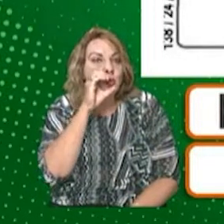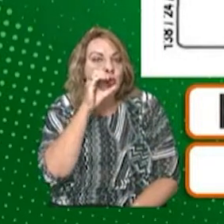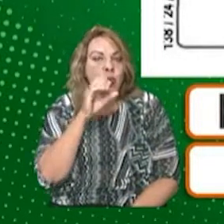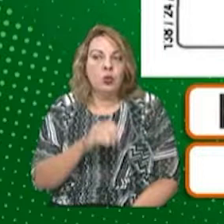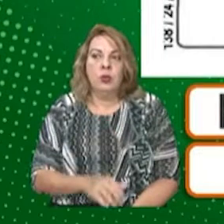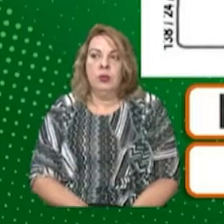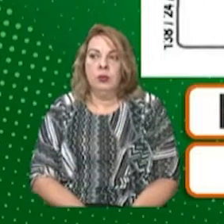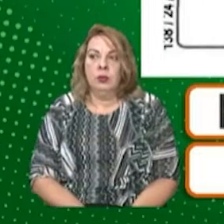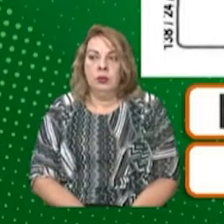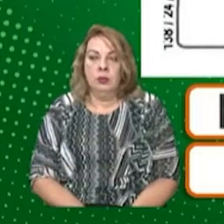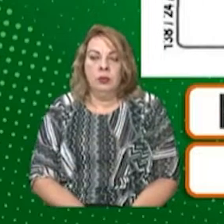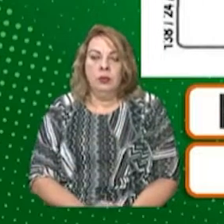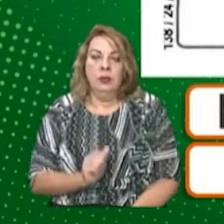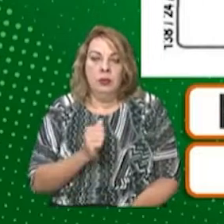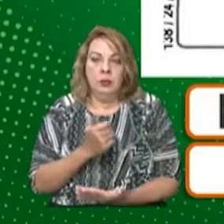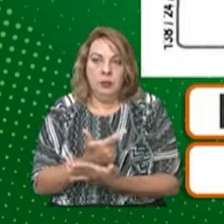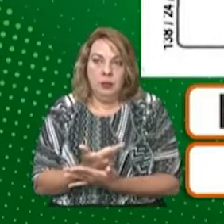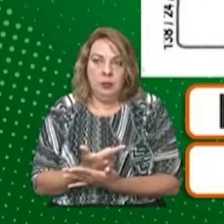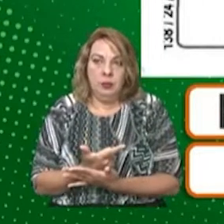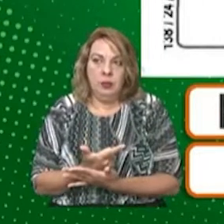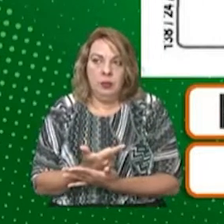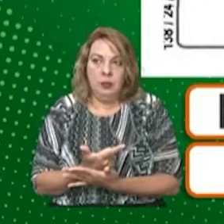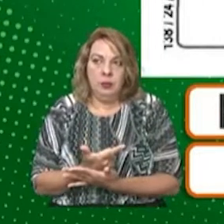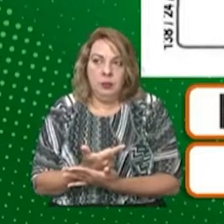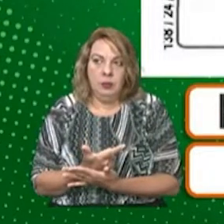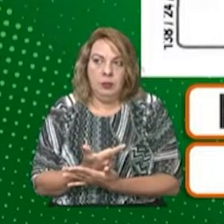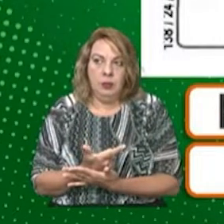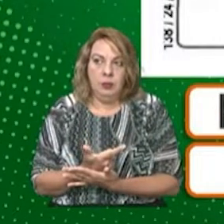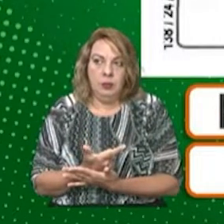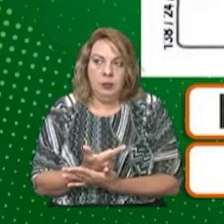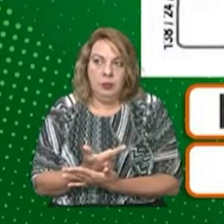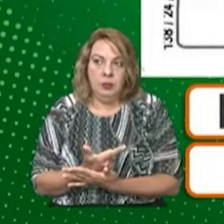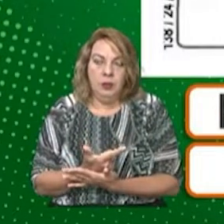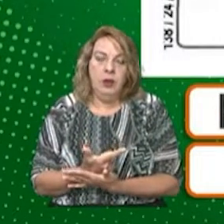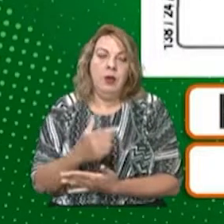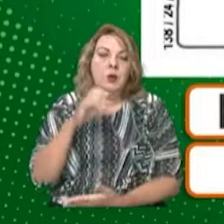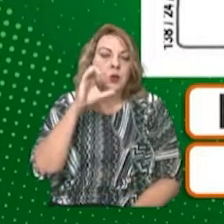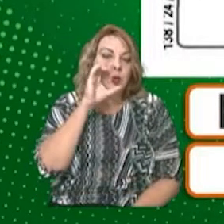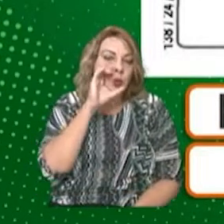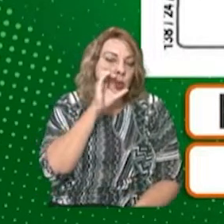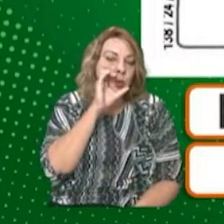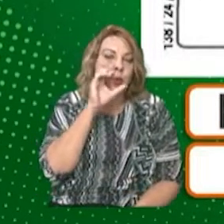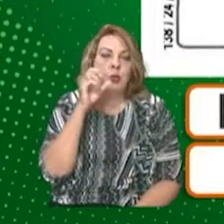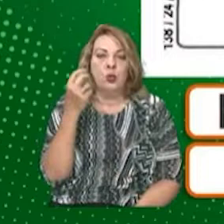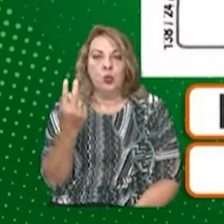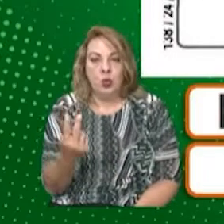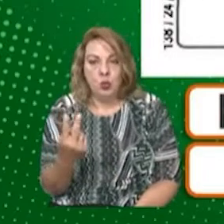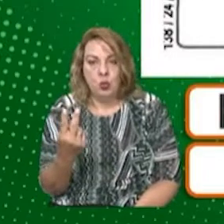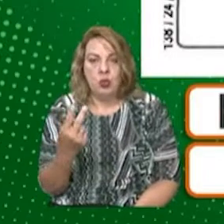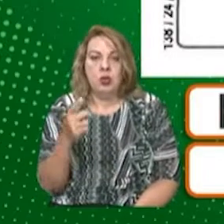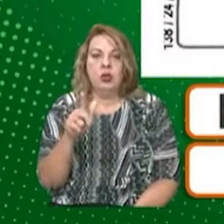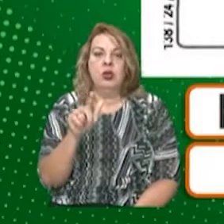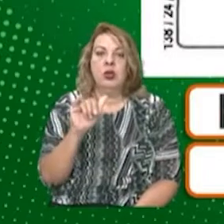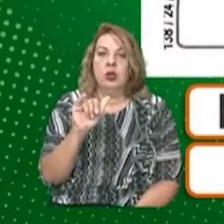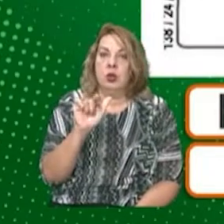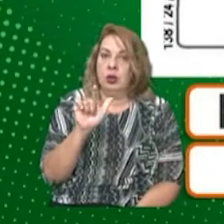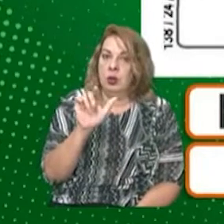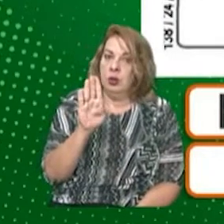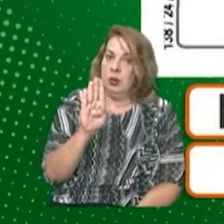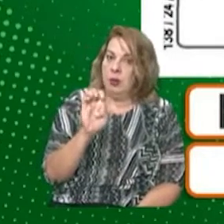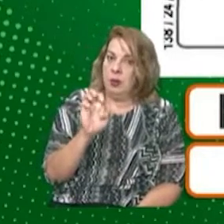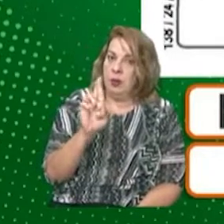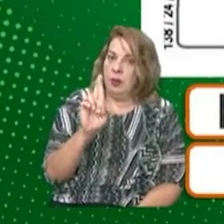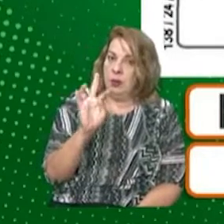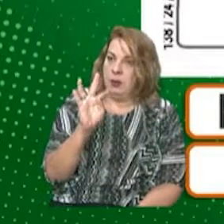do Socorro. Adquiriu com Nessa, né? Lá da regional Socorro 2. Alô, Gilberto! Tá de